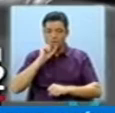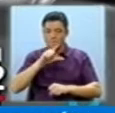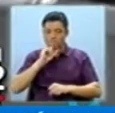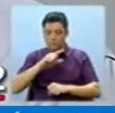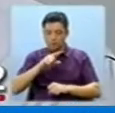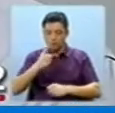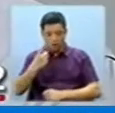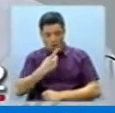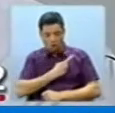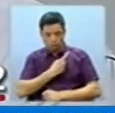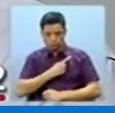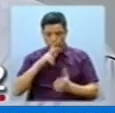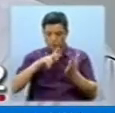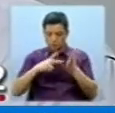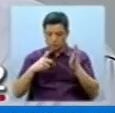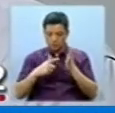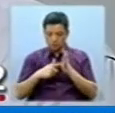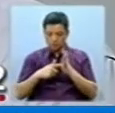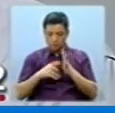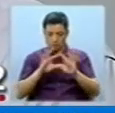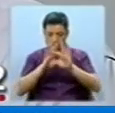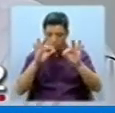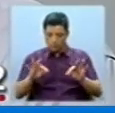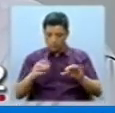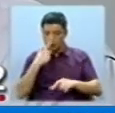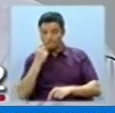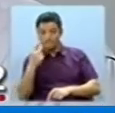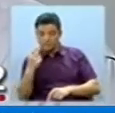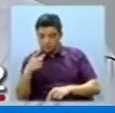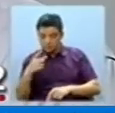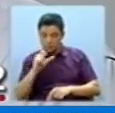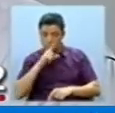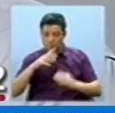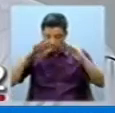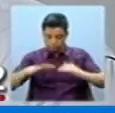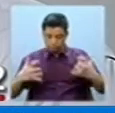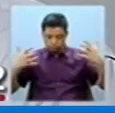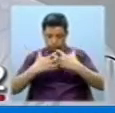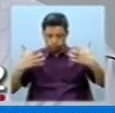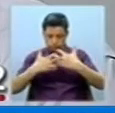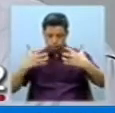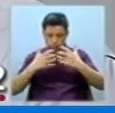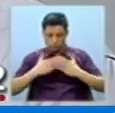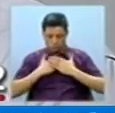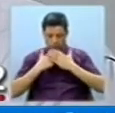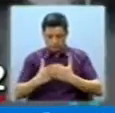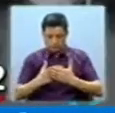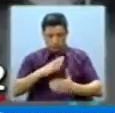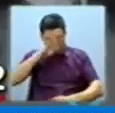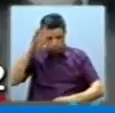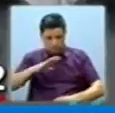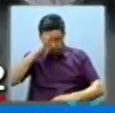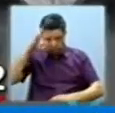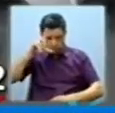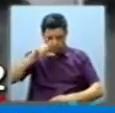ser obrigados a usar tecnologias destas ou similares que permitam reduzir os acidentes por fadiga e por distração.